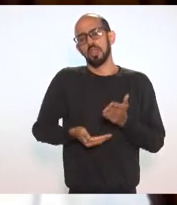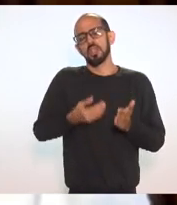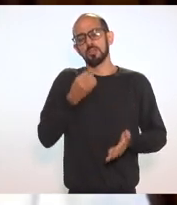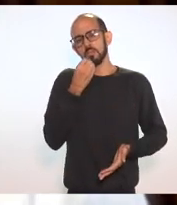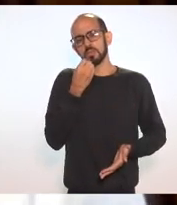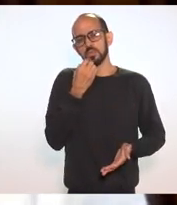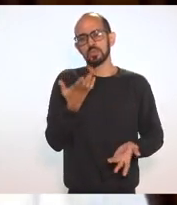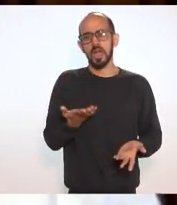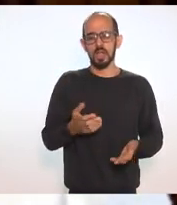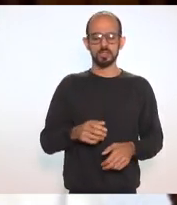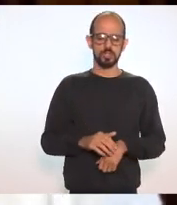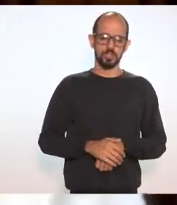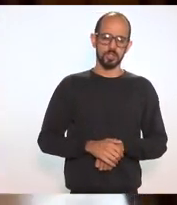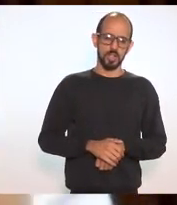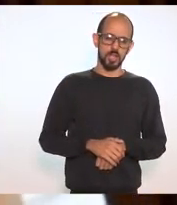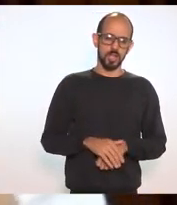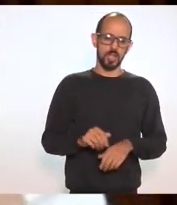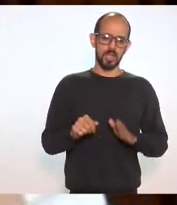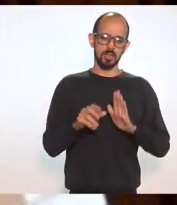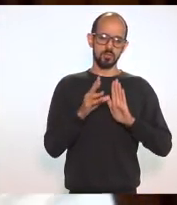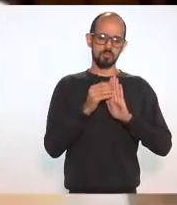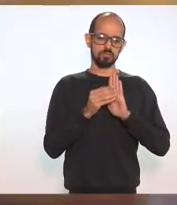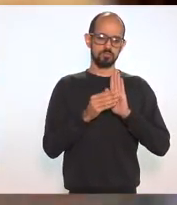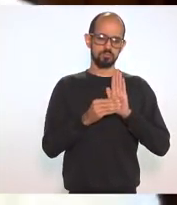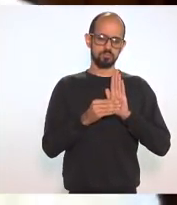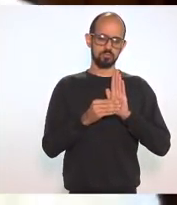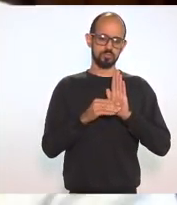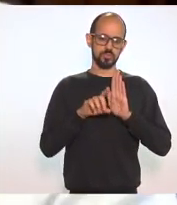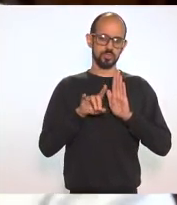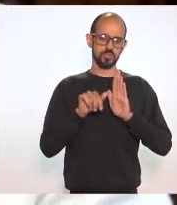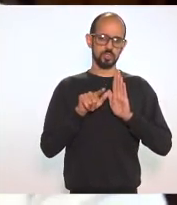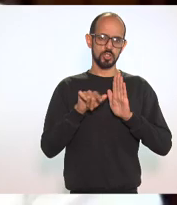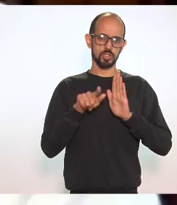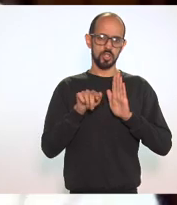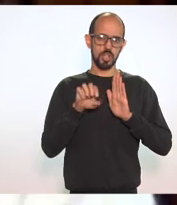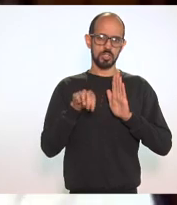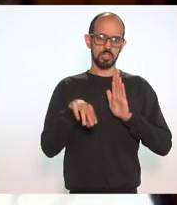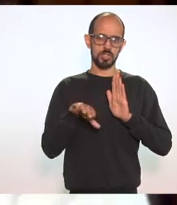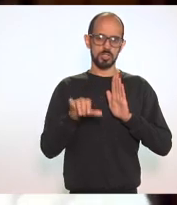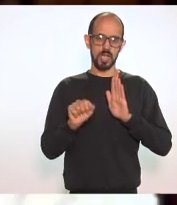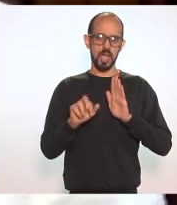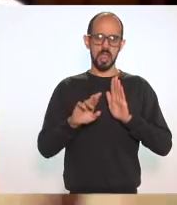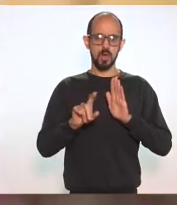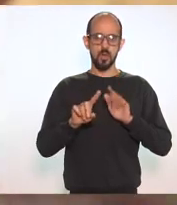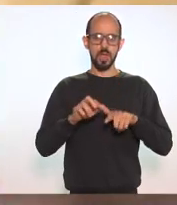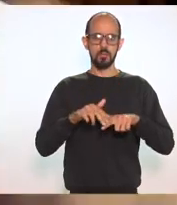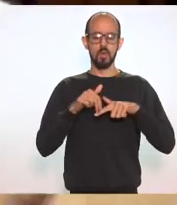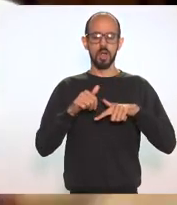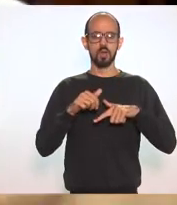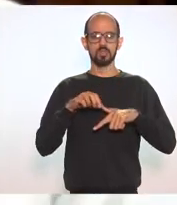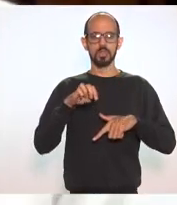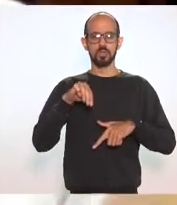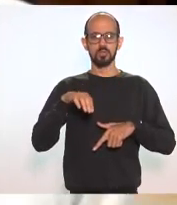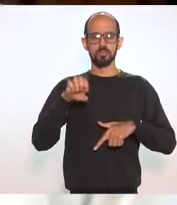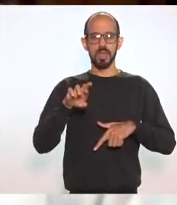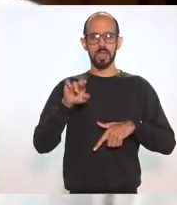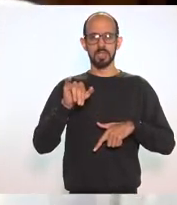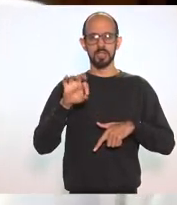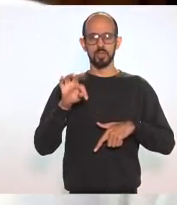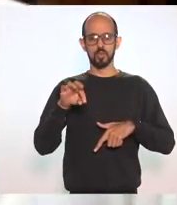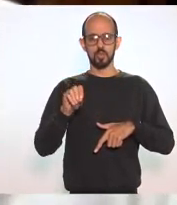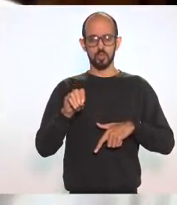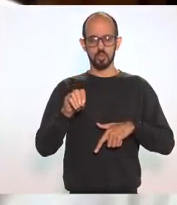fazer o movimento da baixa indiligência não tinha a ver com o mérito. Ou seja, não era porque